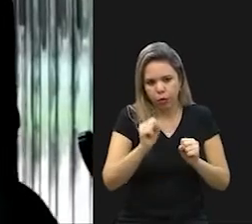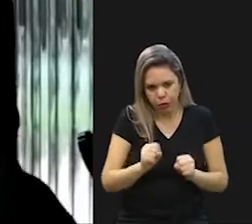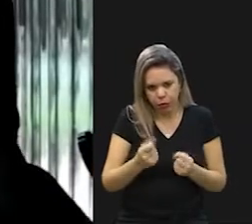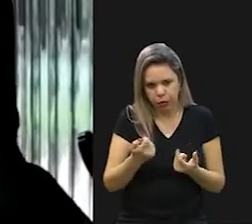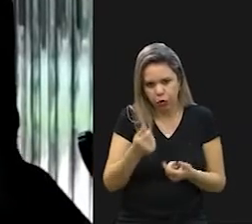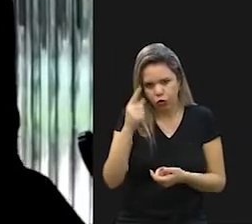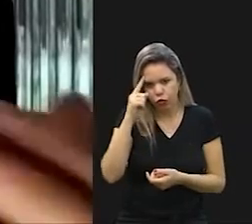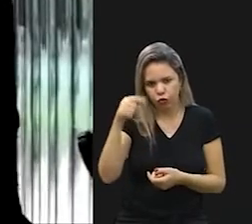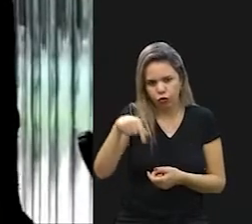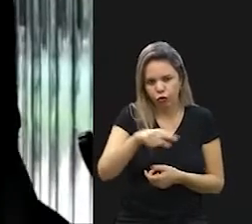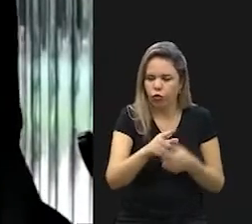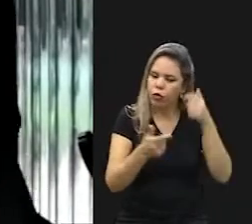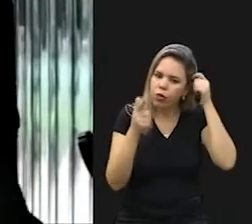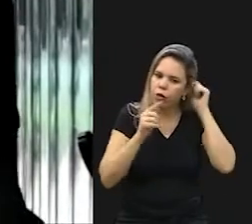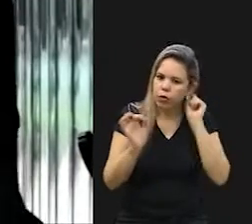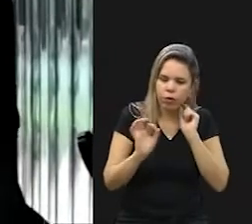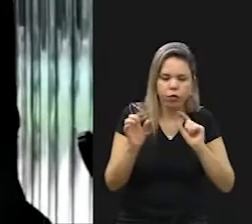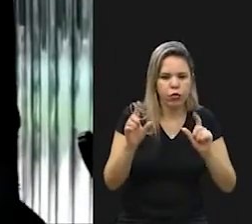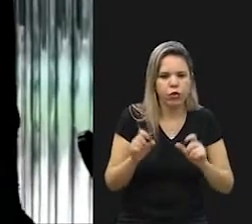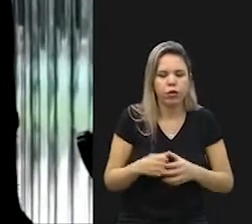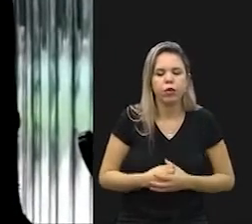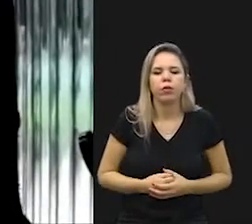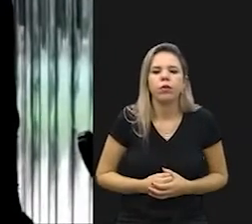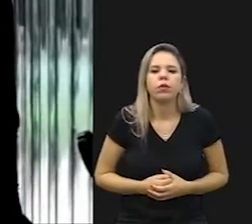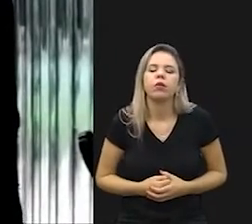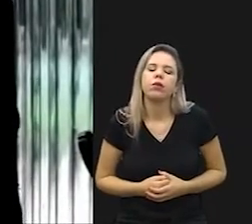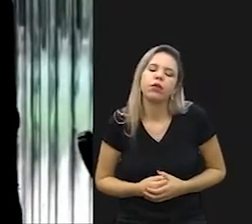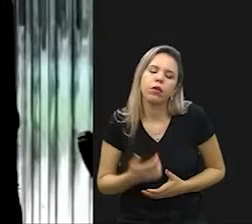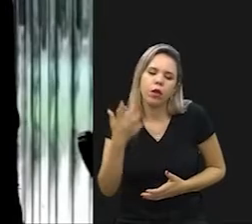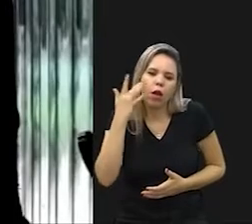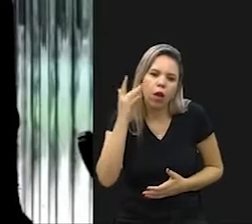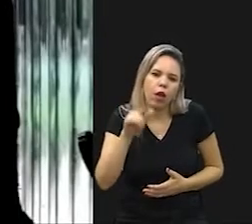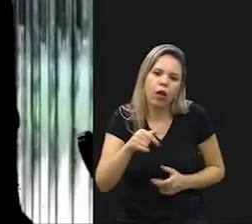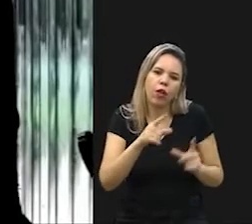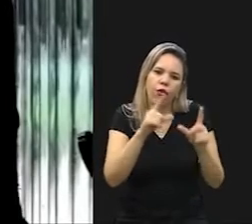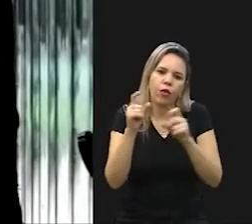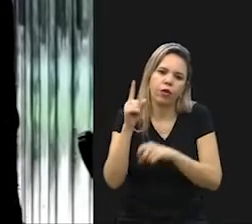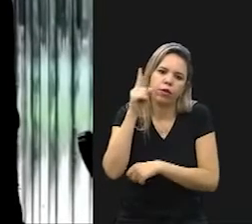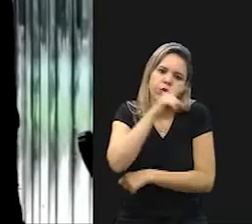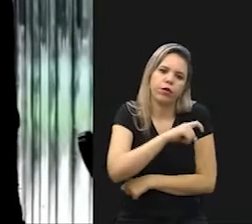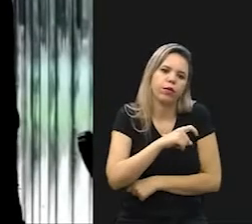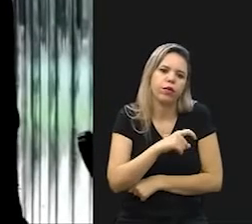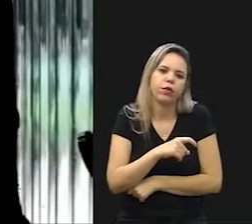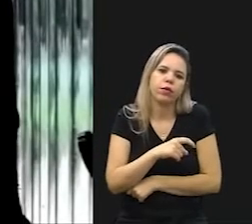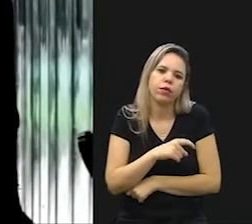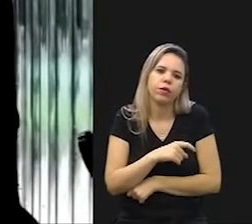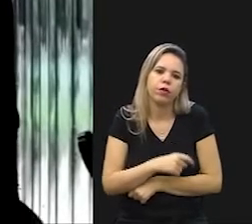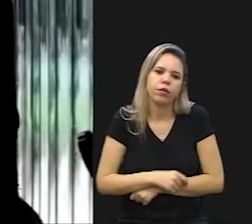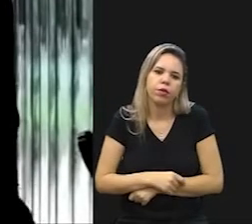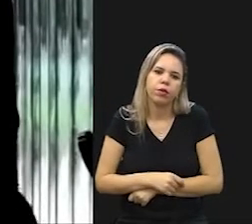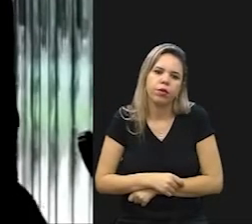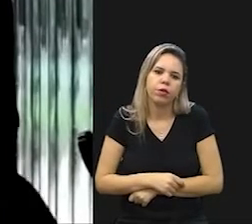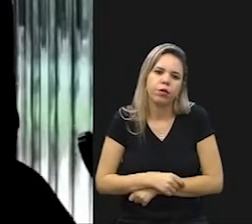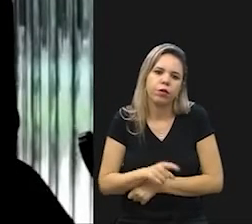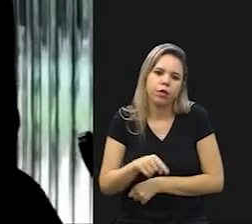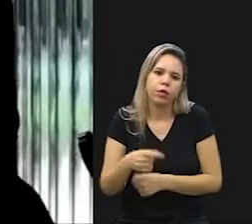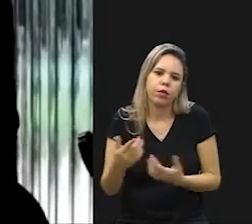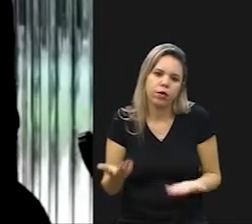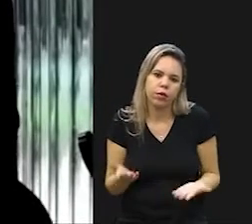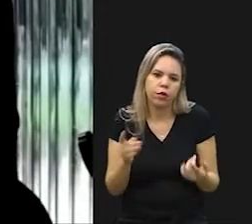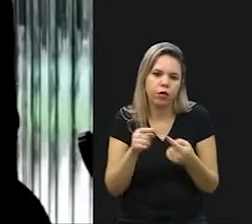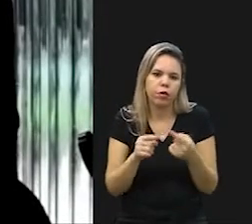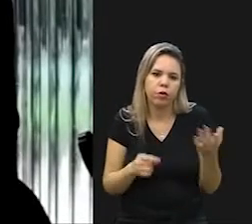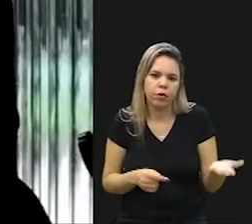poucos dias e nem ter conseguido a foto. Então, acho que uma das fotos mais difíceis foi essa,